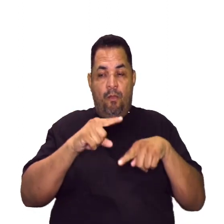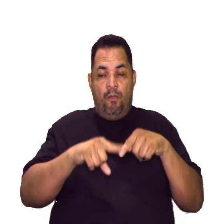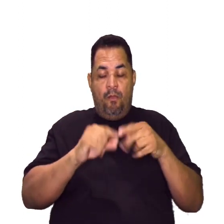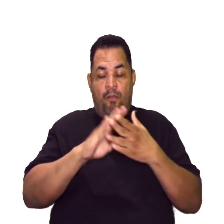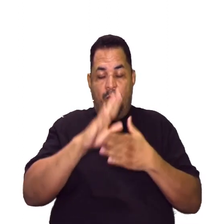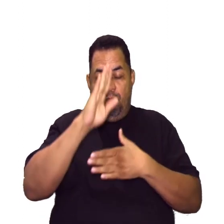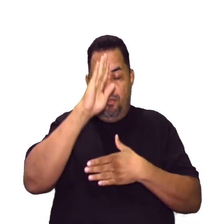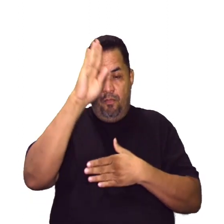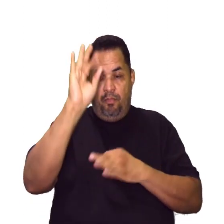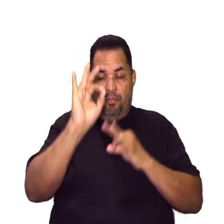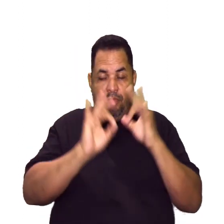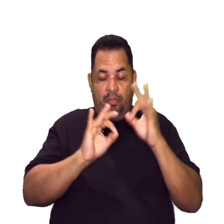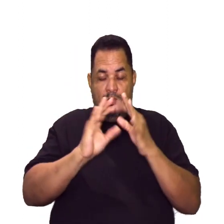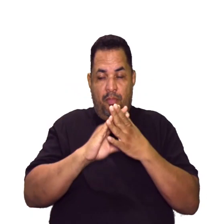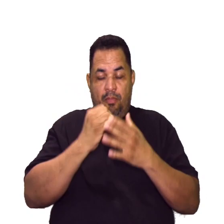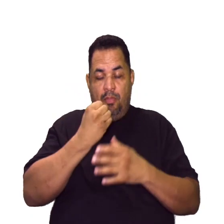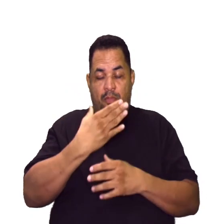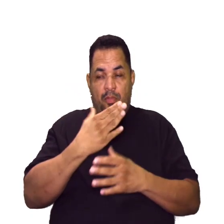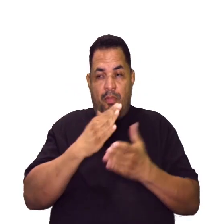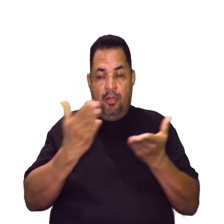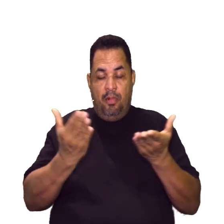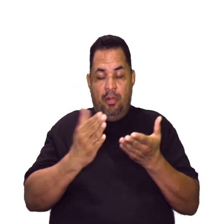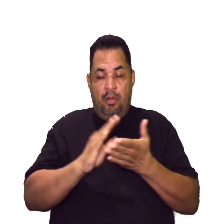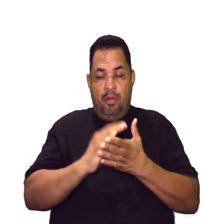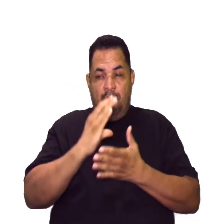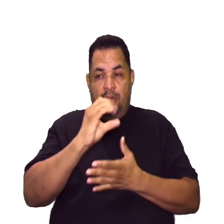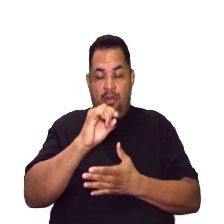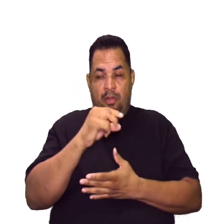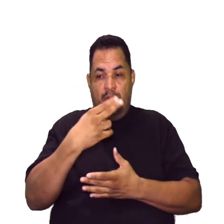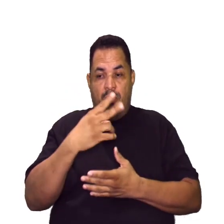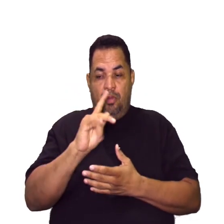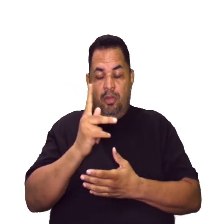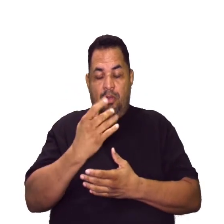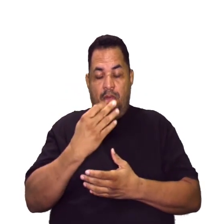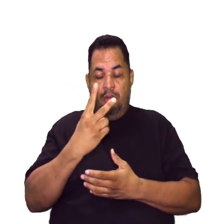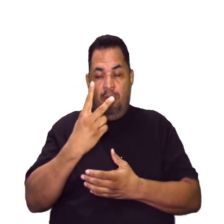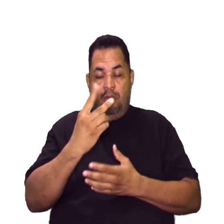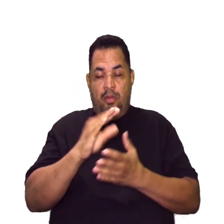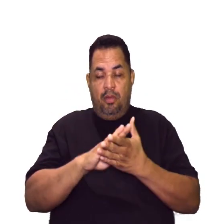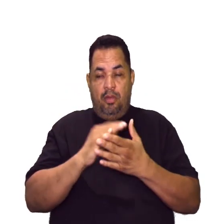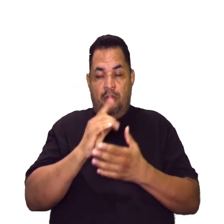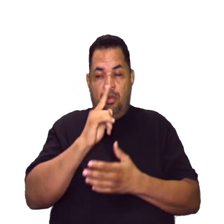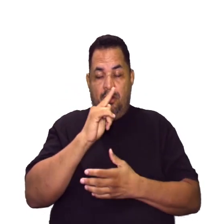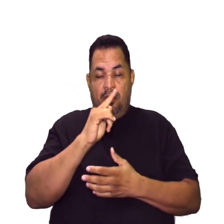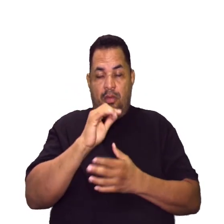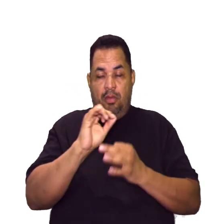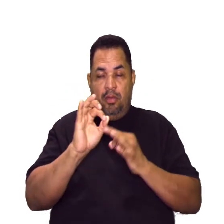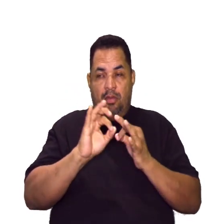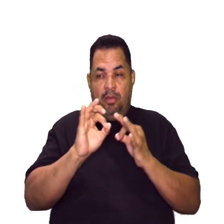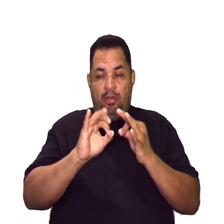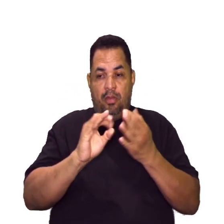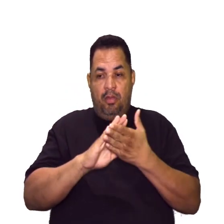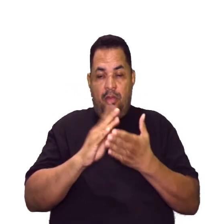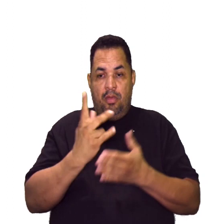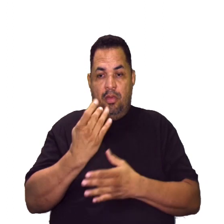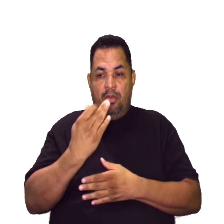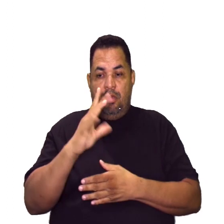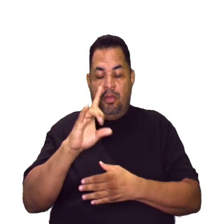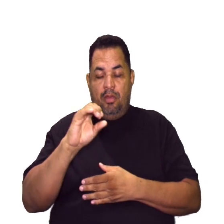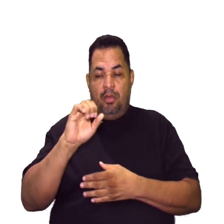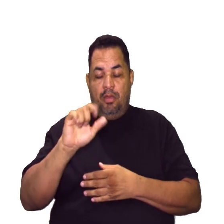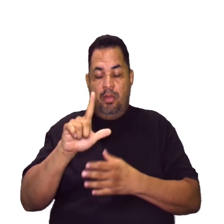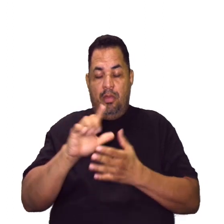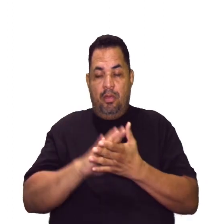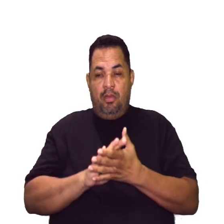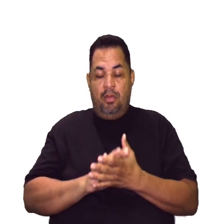aquele principal, tá bom? C2H2, água. Agora, e o HCl e o